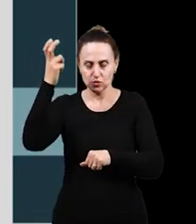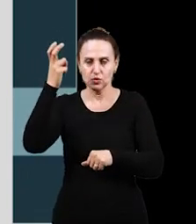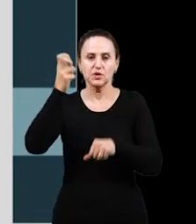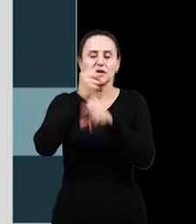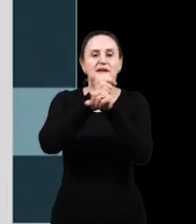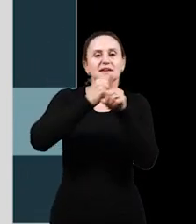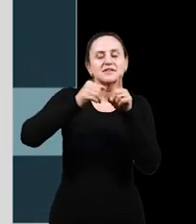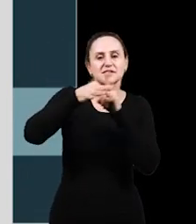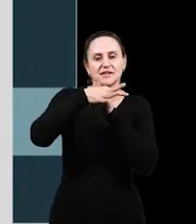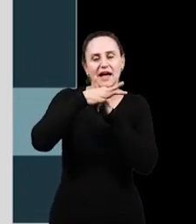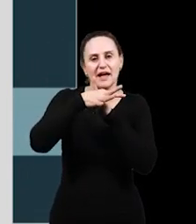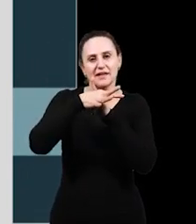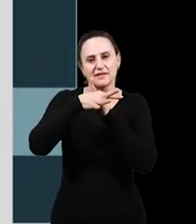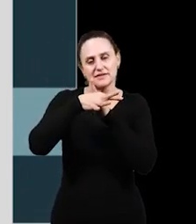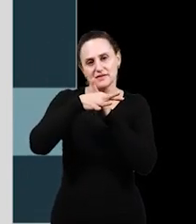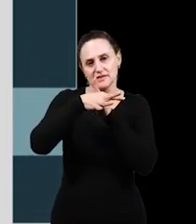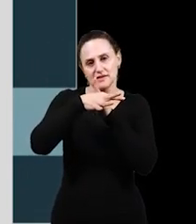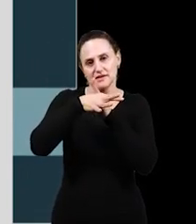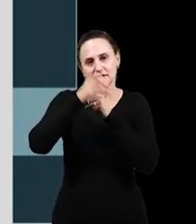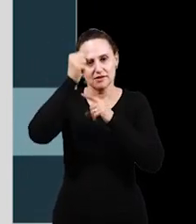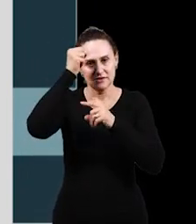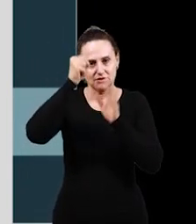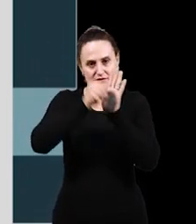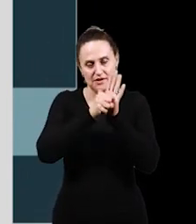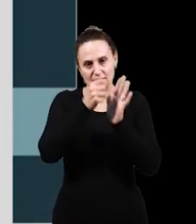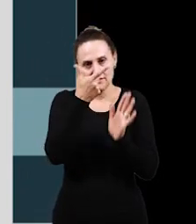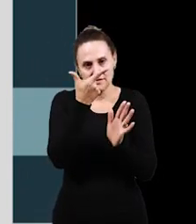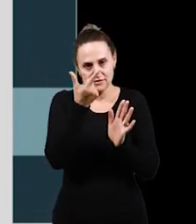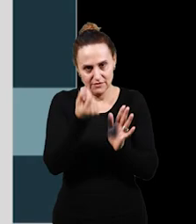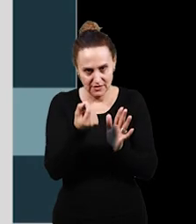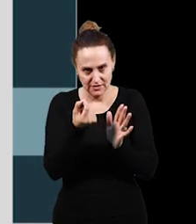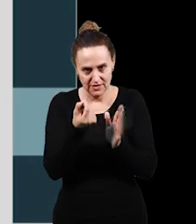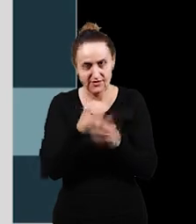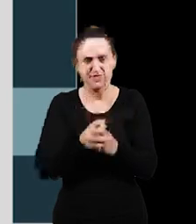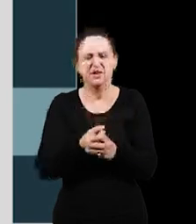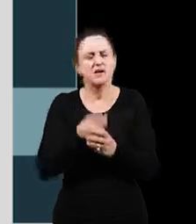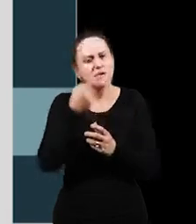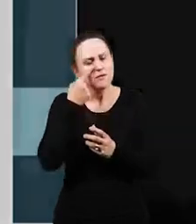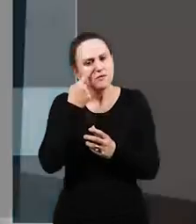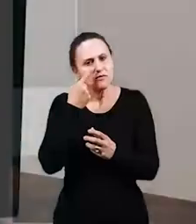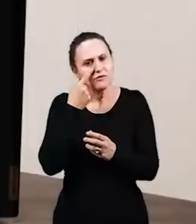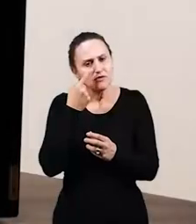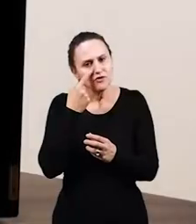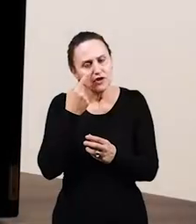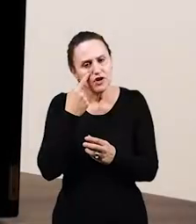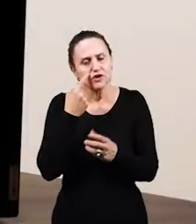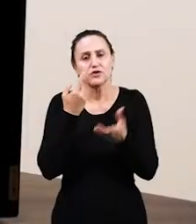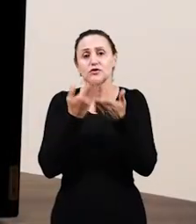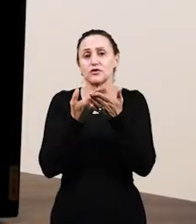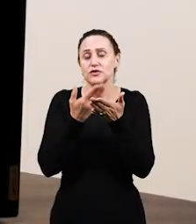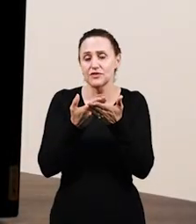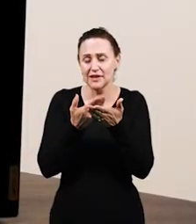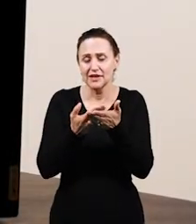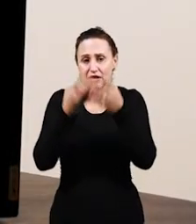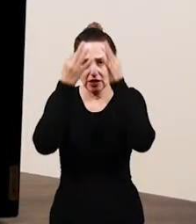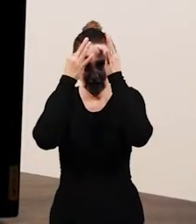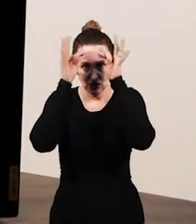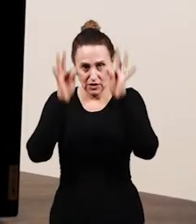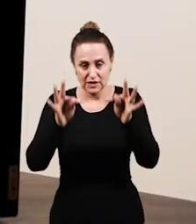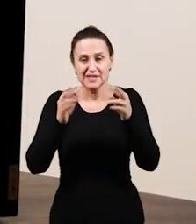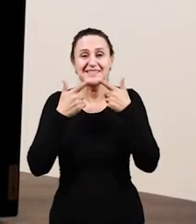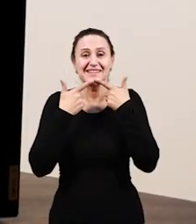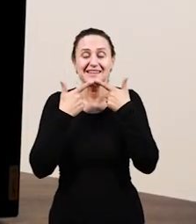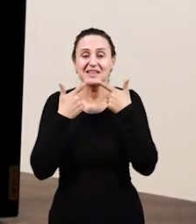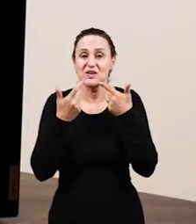do século 20 então como eu disse para vocês é vejam que a gente está trabalhando aí com teorias linguísticas nesse